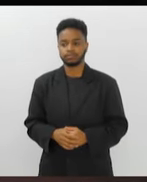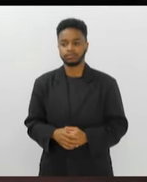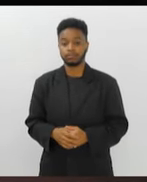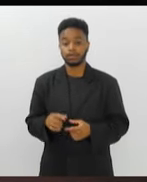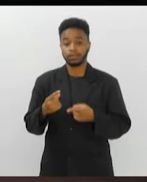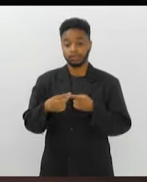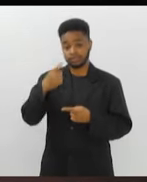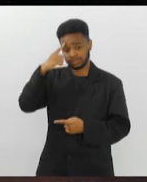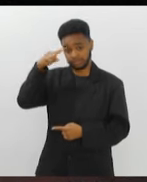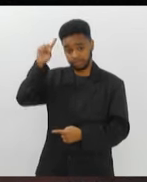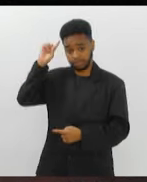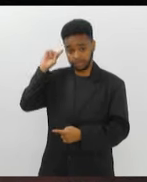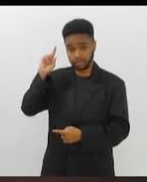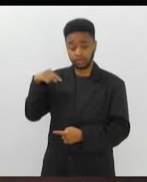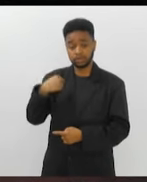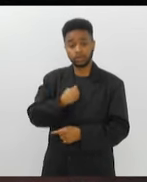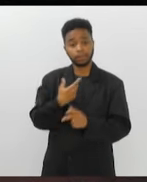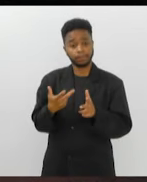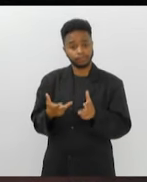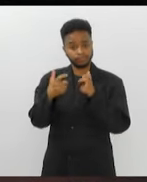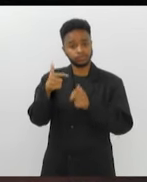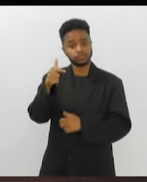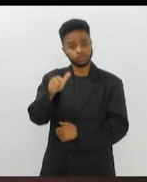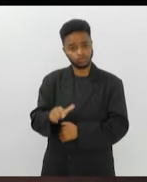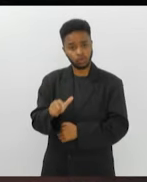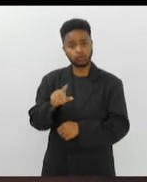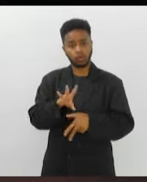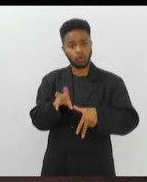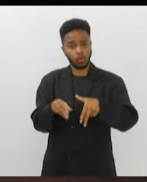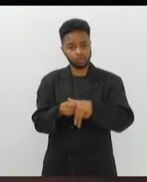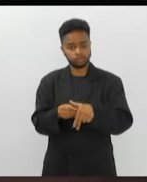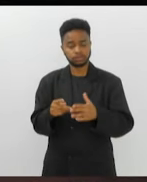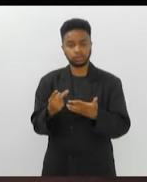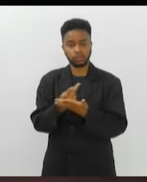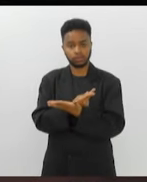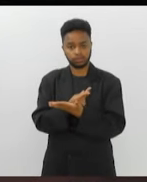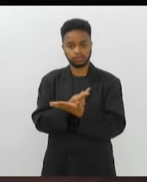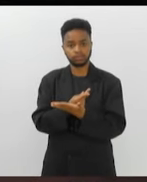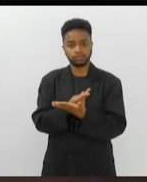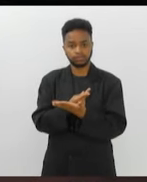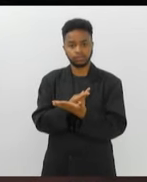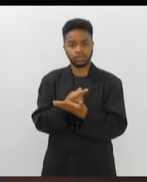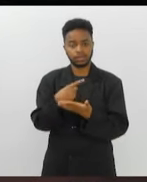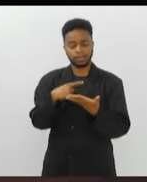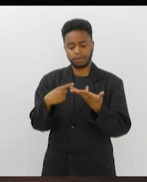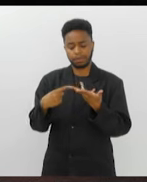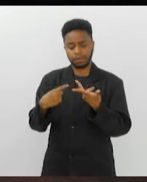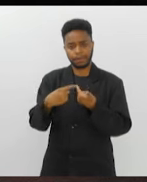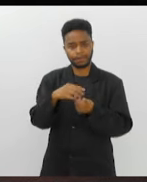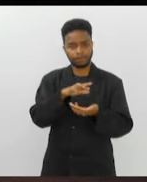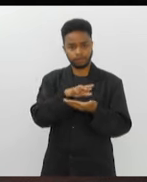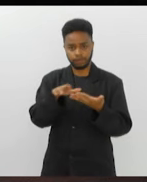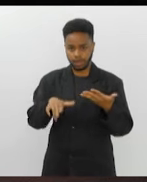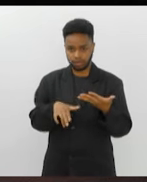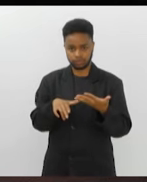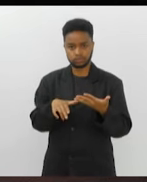Semana passada presenciamos mais um caso de corrupção, dentre inúmeros.